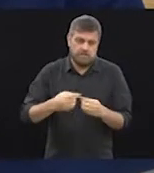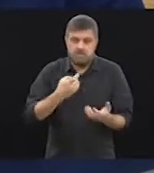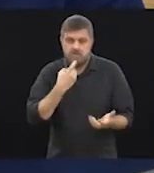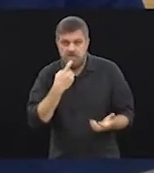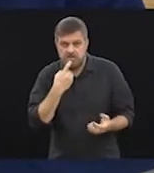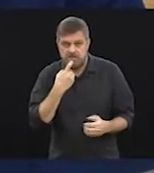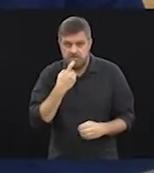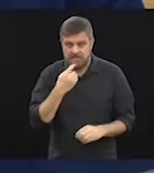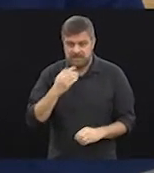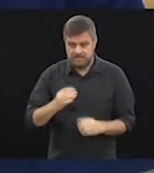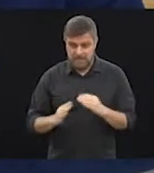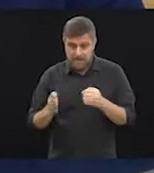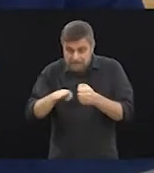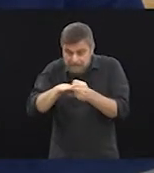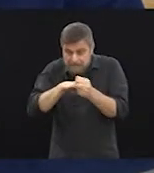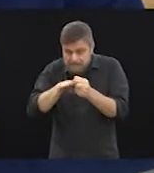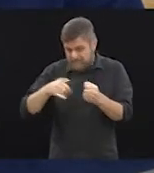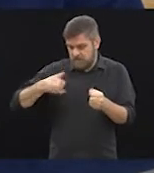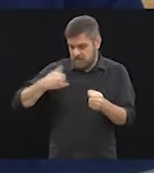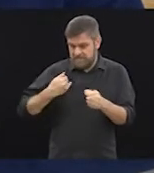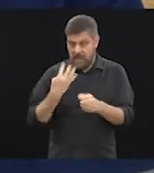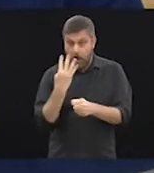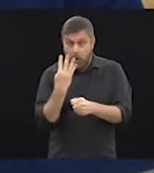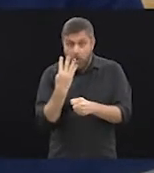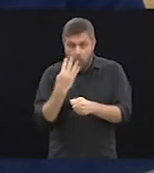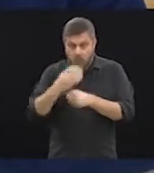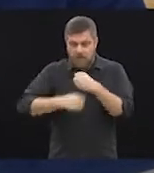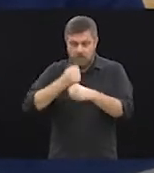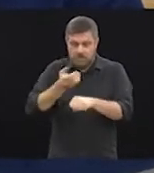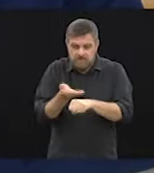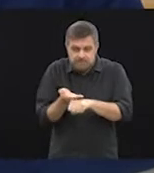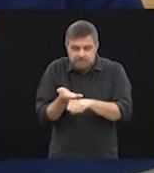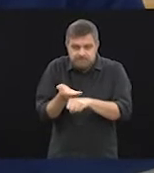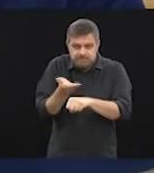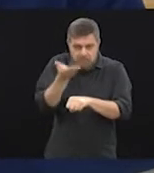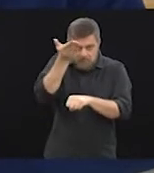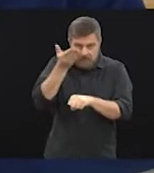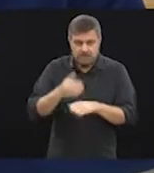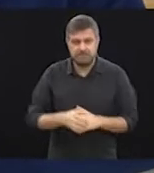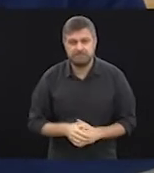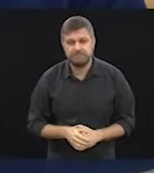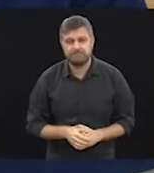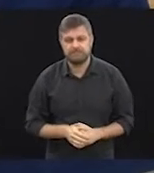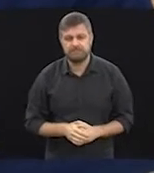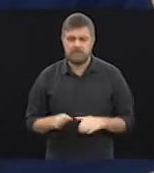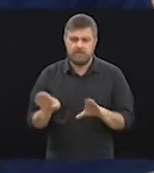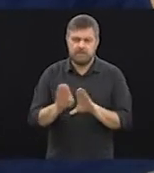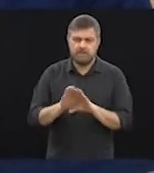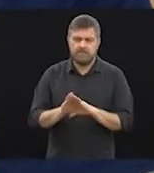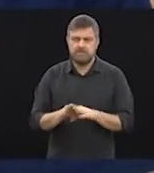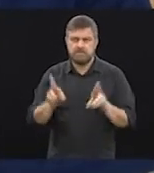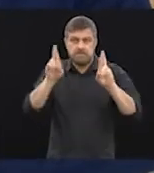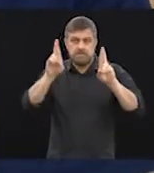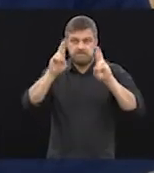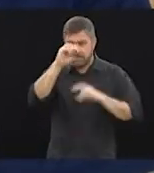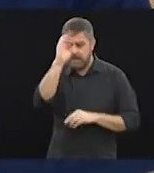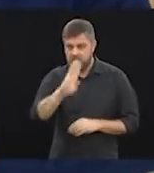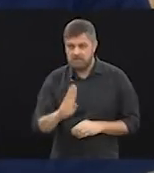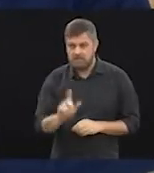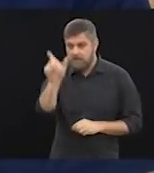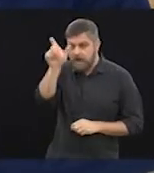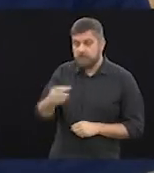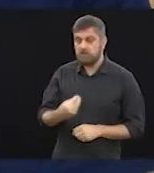exemplo, tem crescido 4 anos em 10 na expectativa de vida nos últimos 15 a 20 anos. A expectativa de vida no